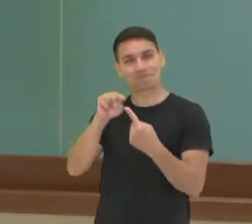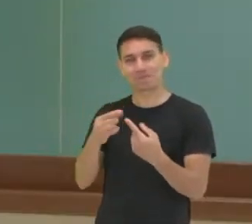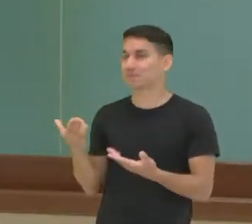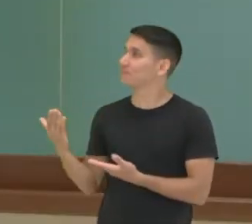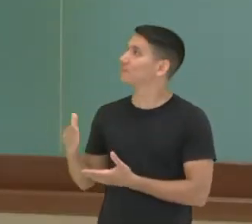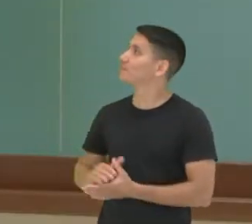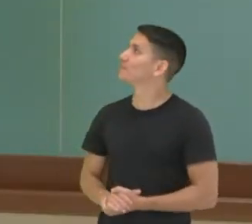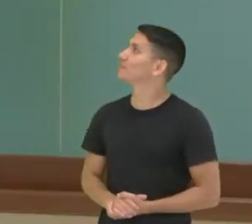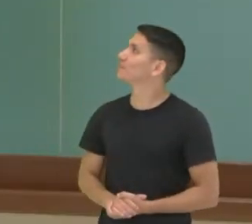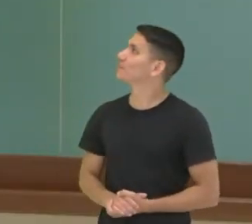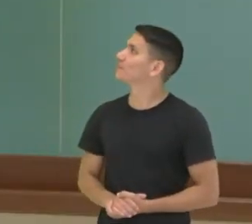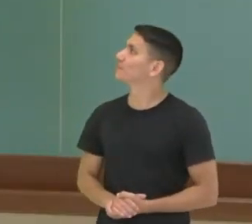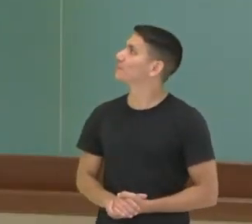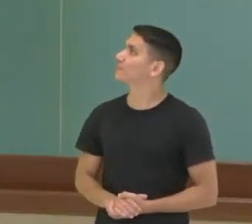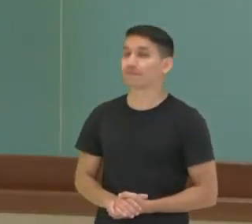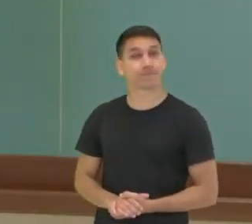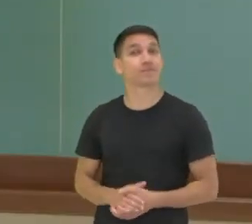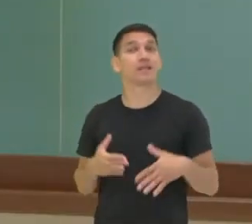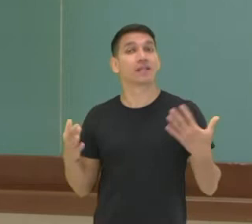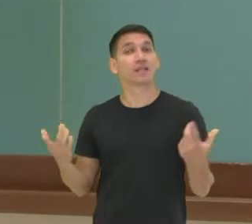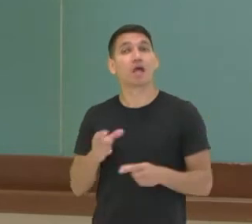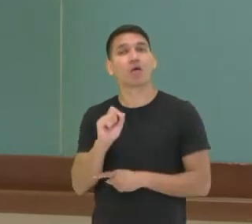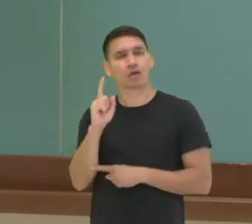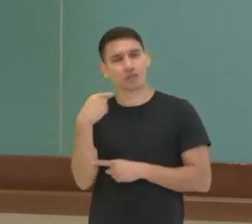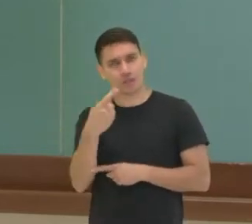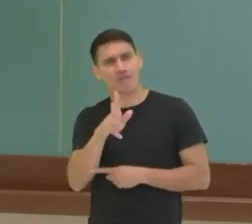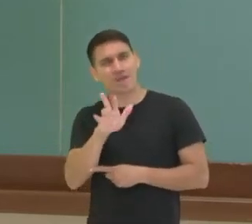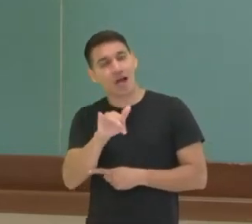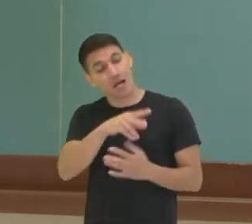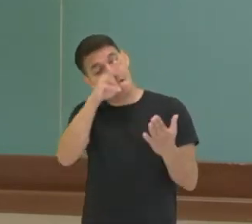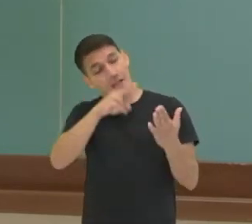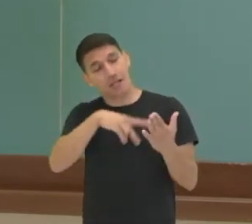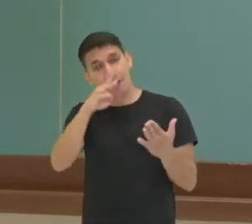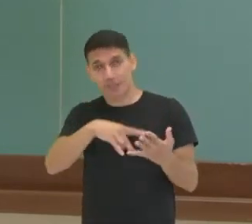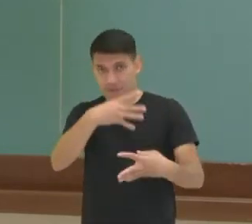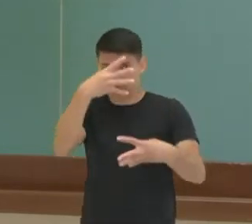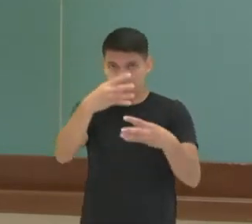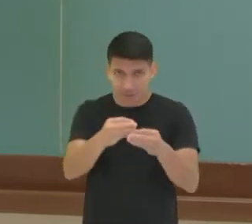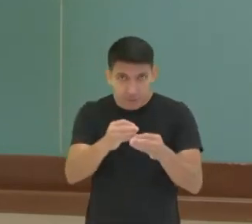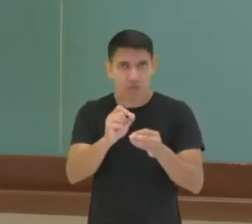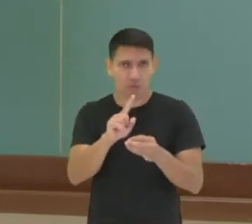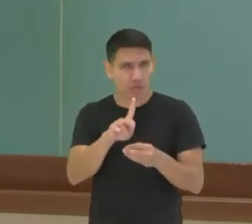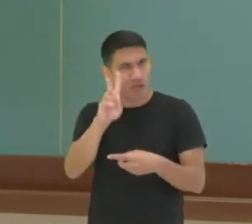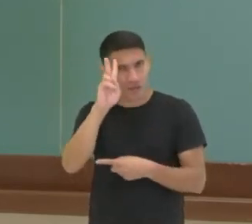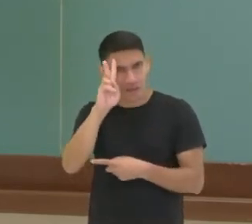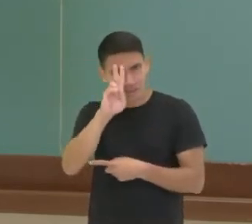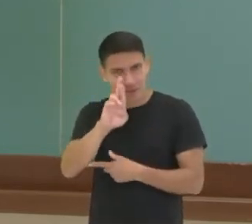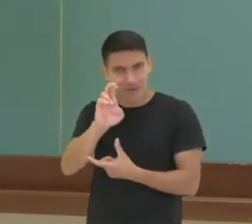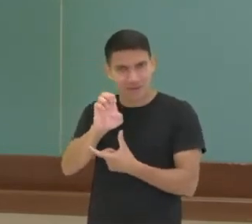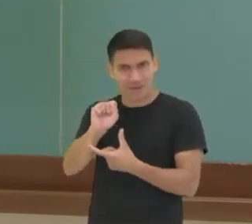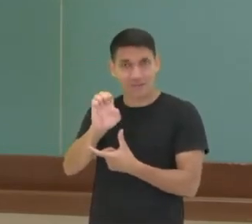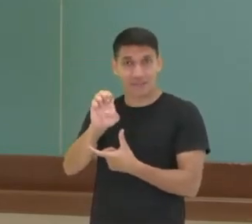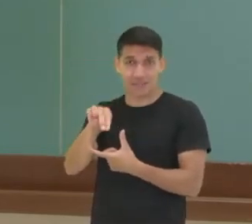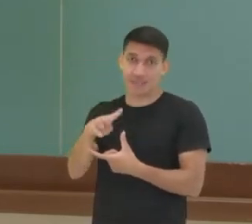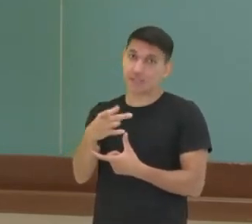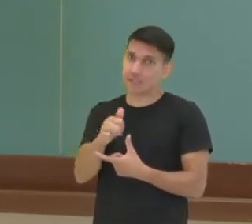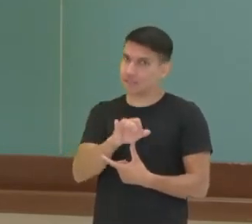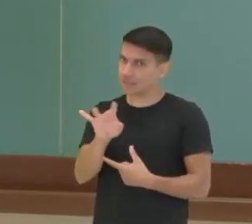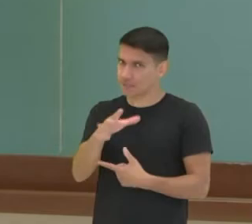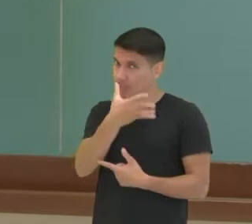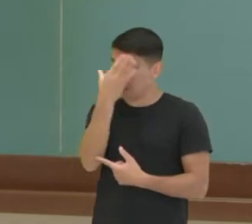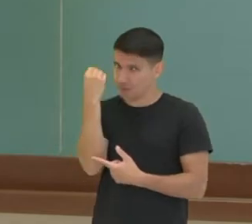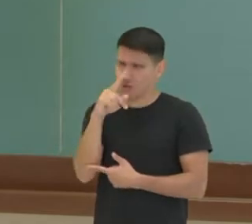Acompanhe. Então, nós faremos a leitura de uma resenha, certo? Você lembra o que é uma resenha? Se não lembra,